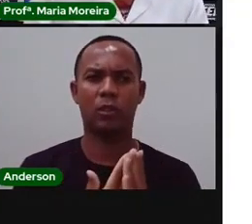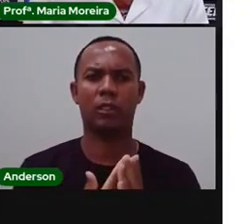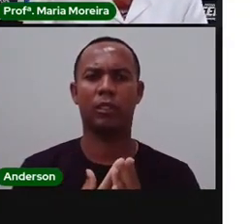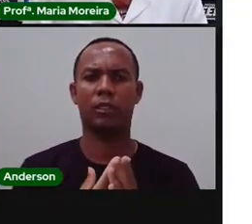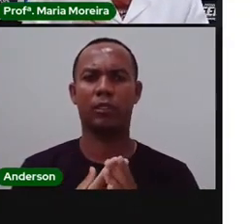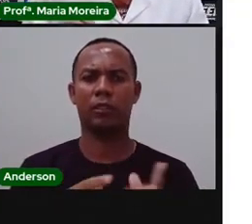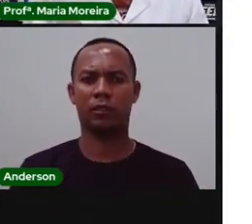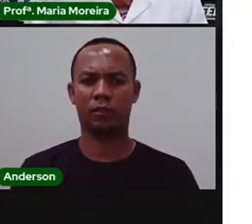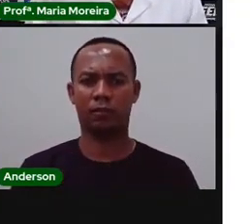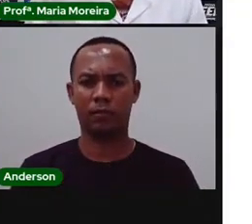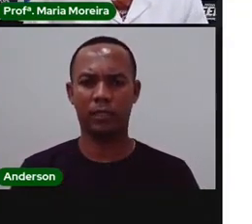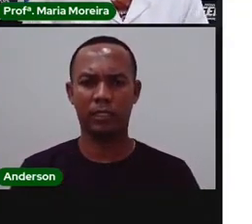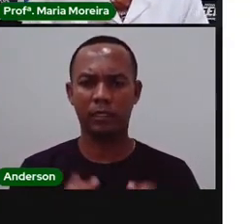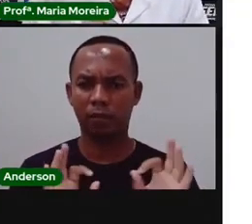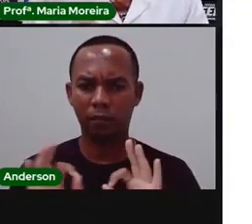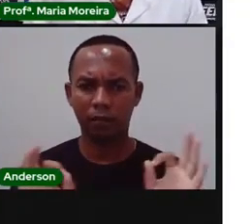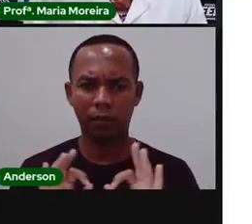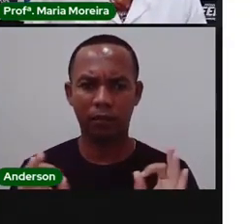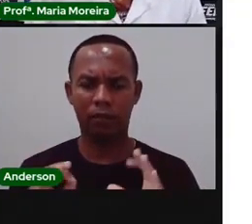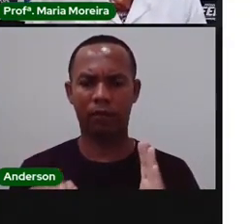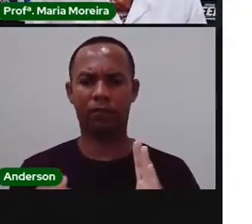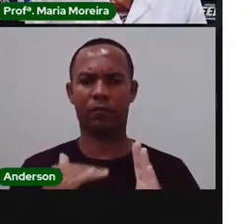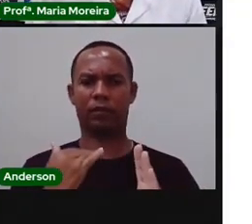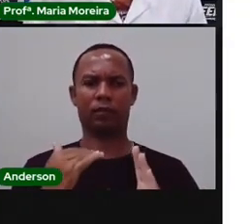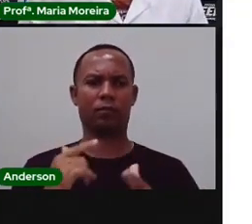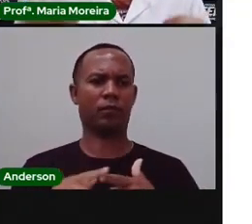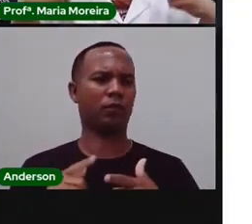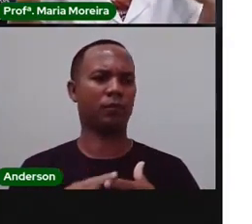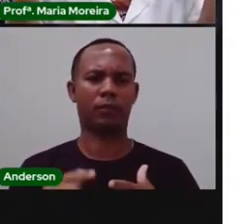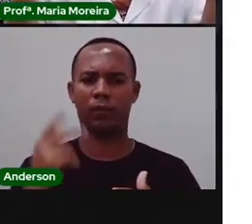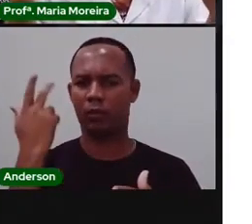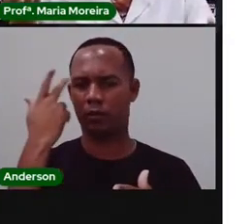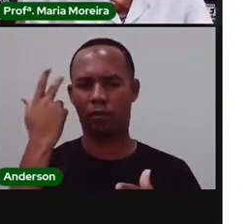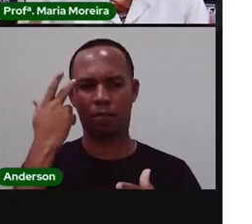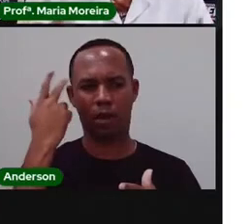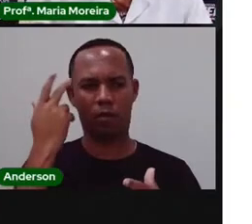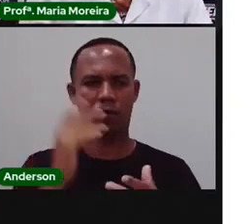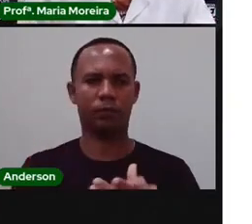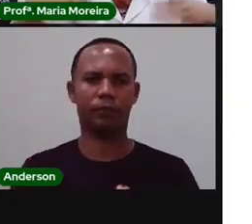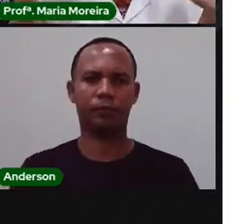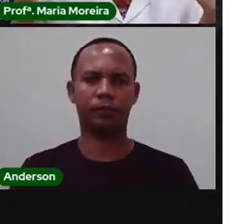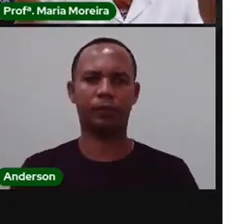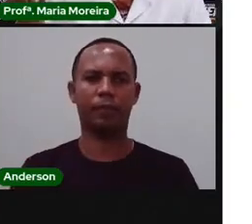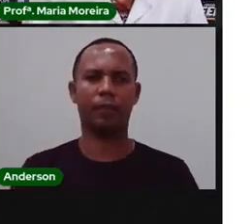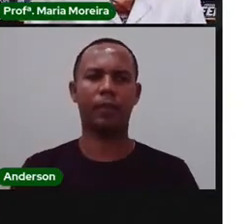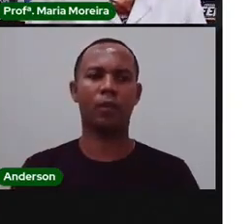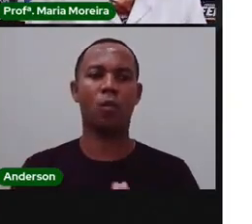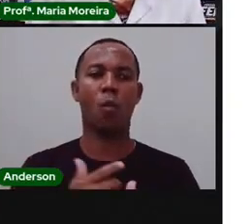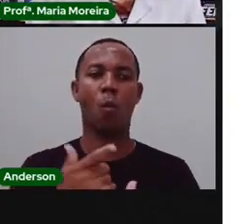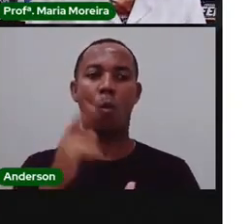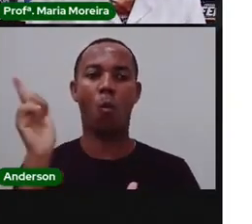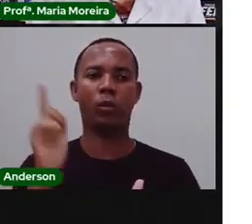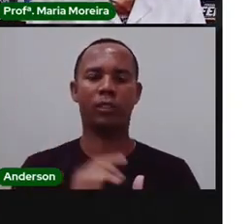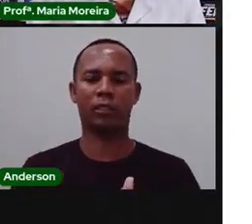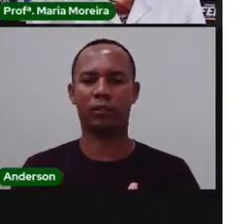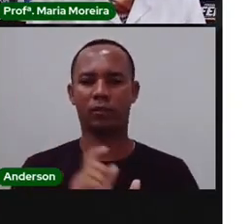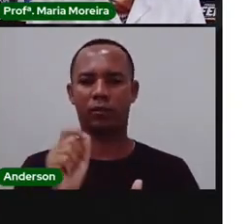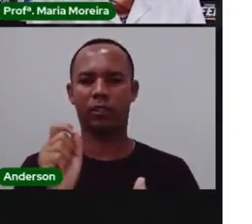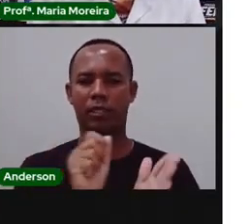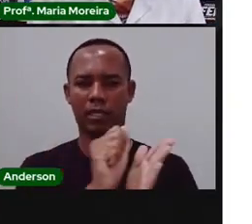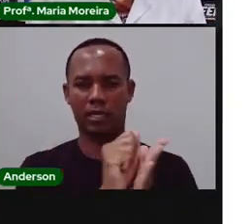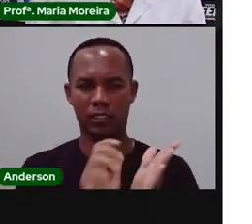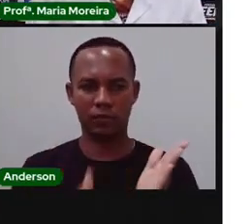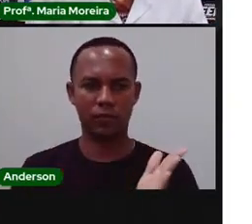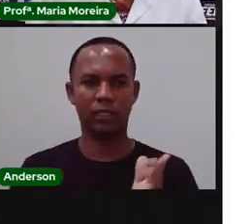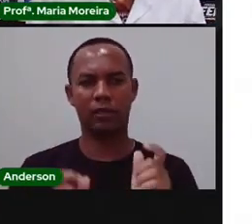realizar. Se vocês não receberem, não há problema. A professora vai realizar, desculpa, uma outra atividade